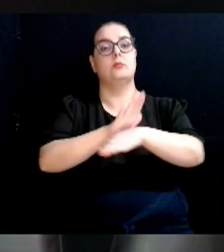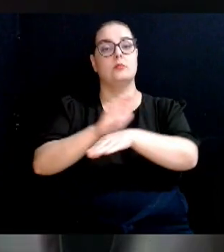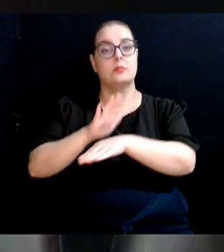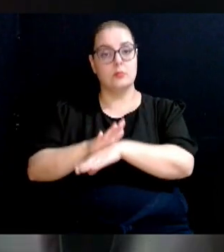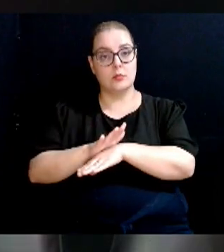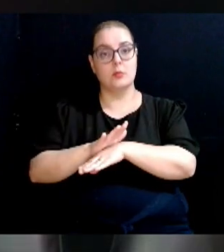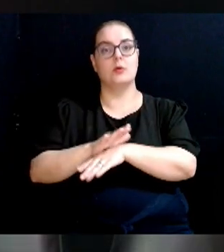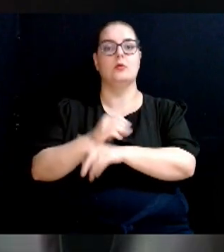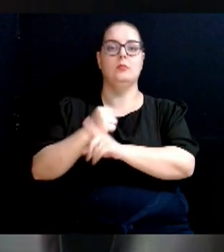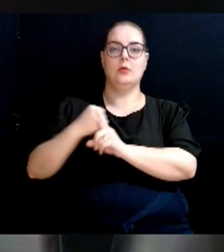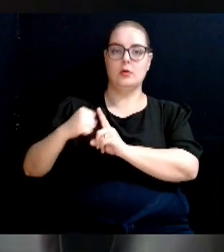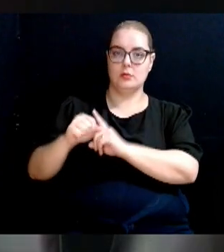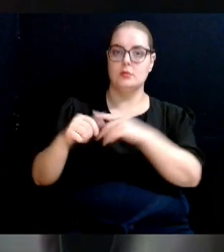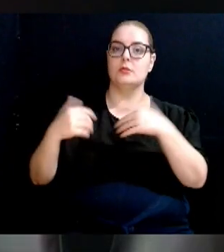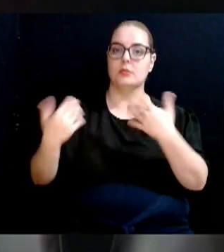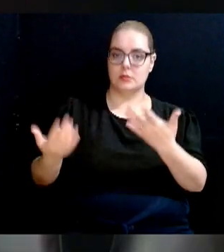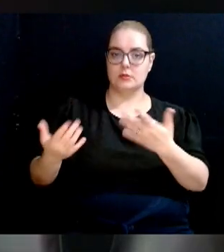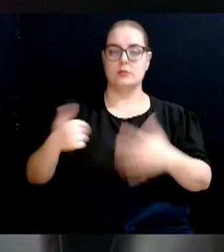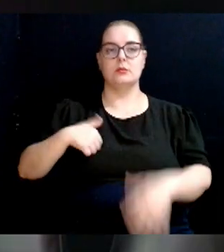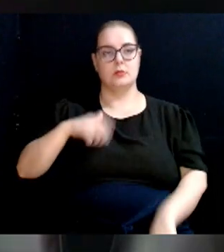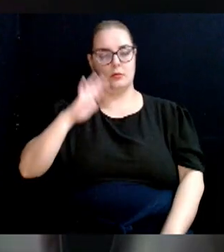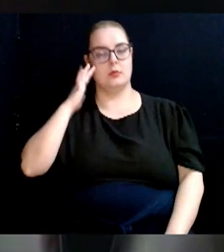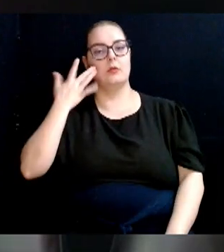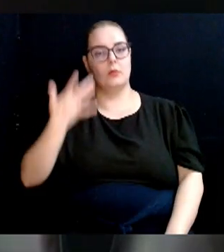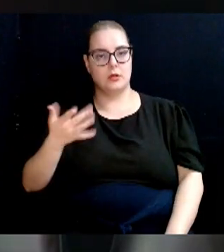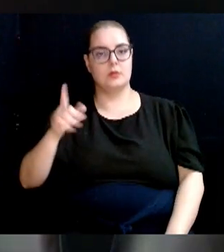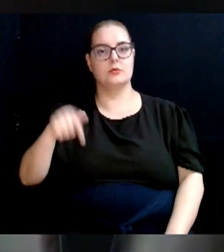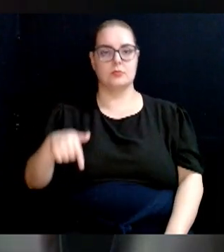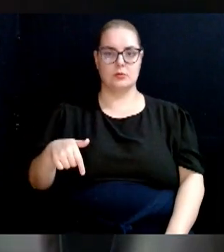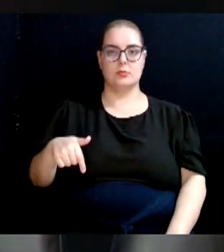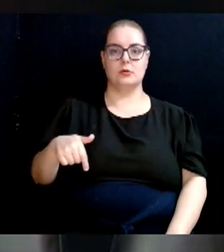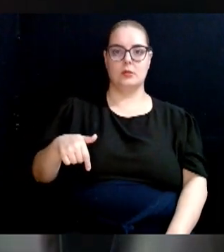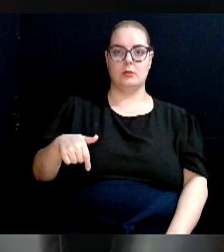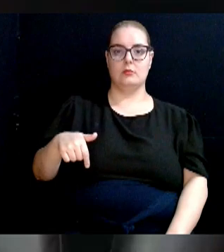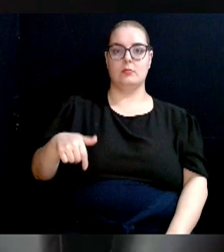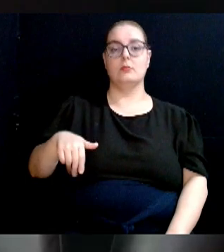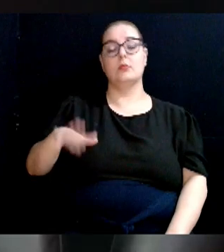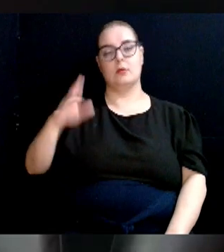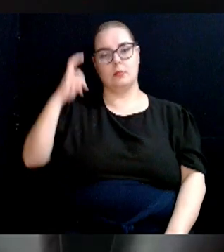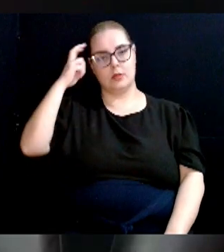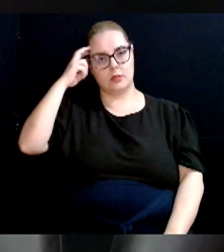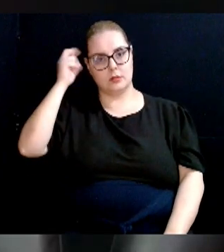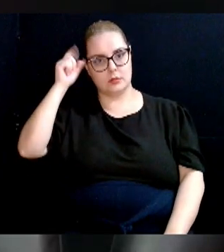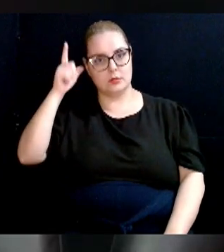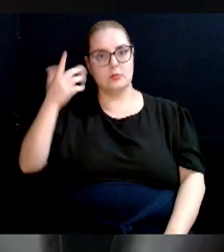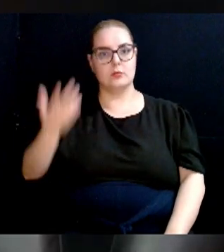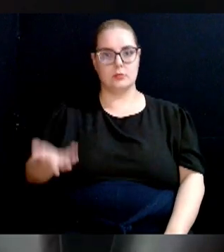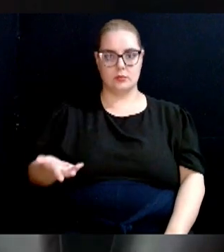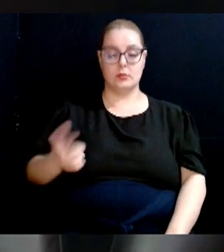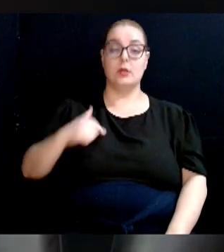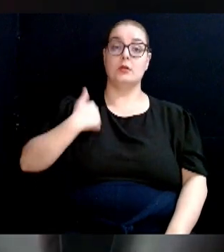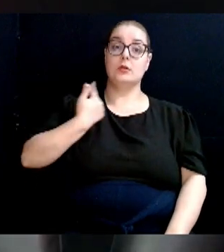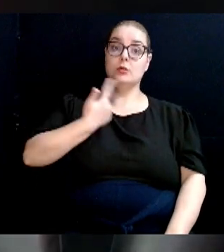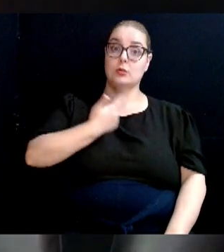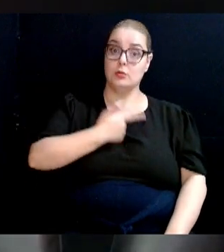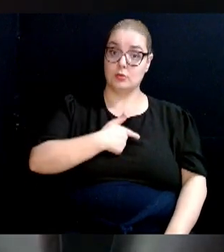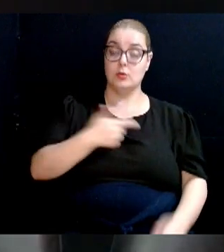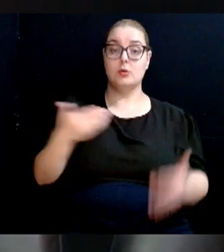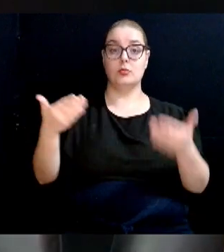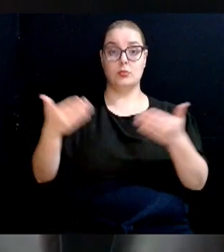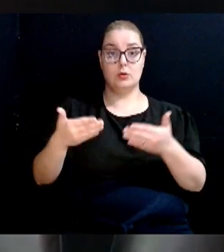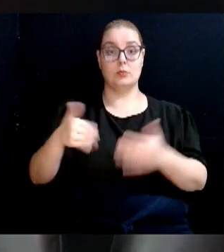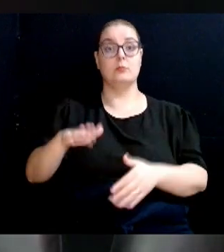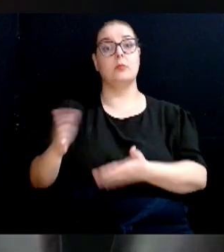sociedade. Então, eu acho que é algo mais cultural mesmo, né? Que nós, hoje, mais jovens,